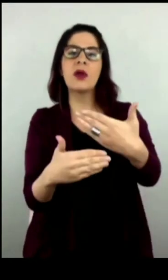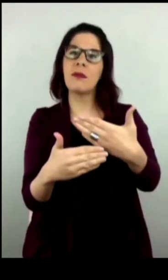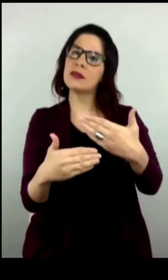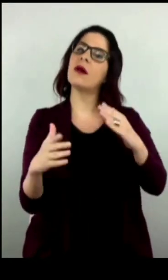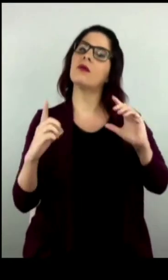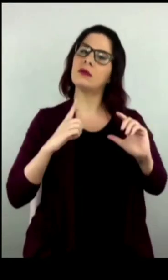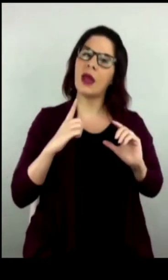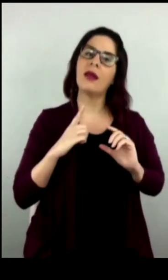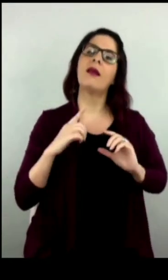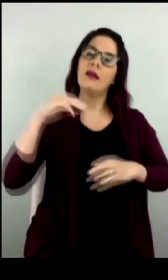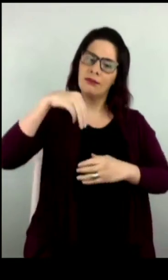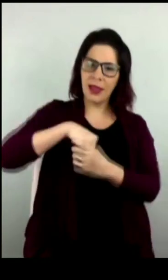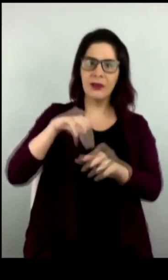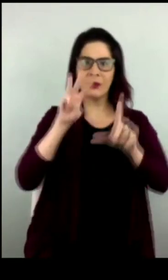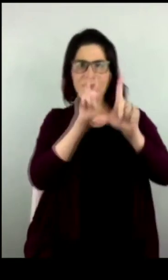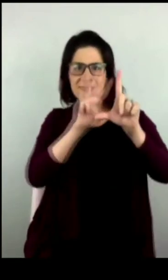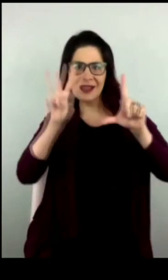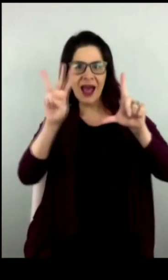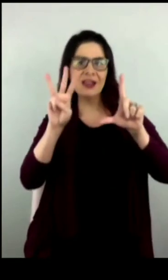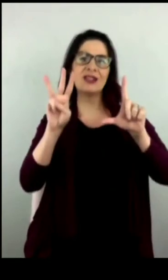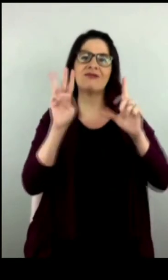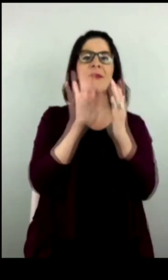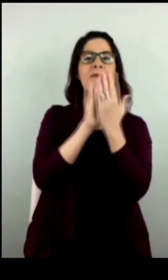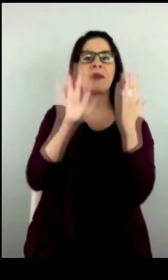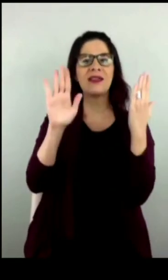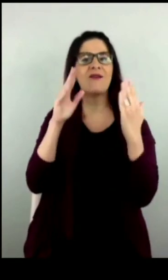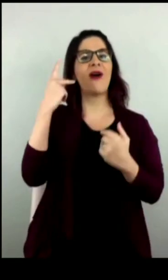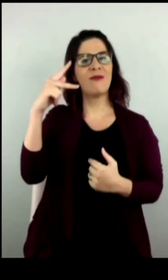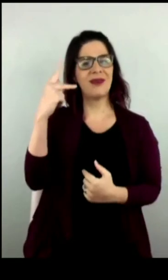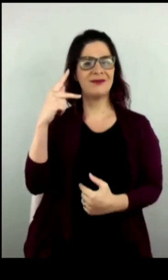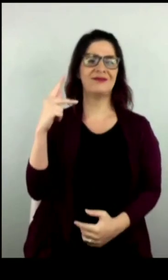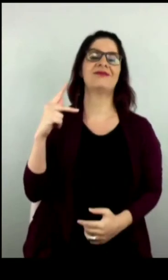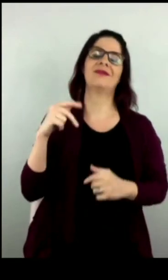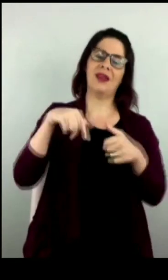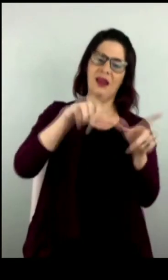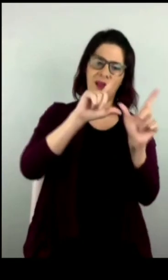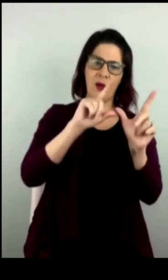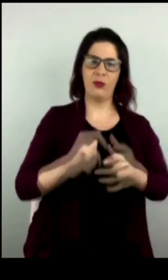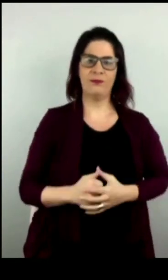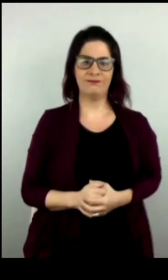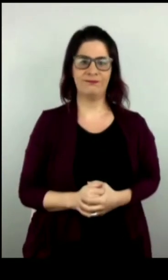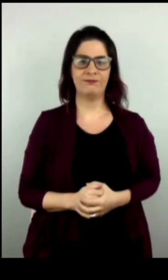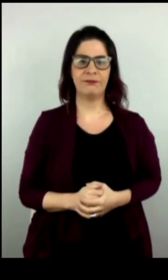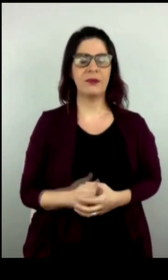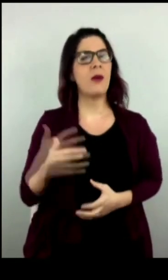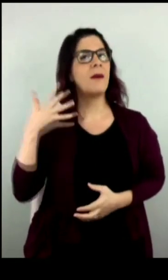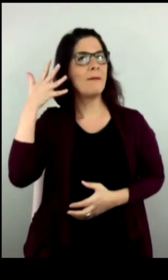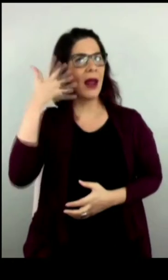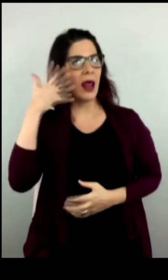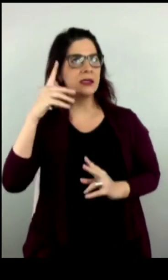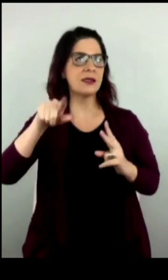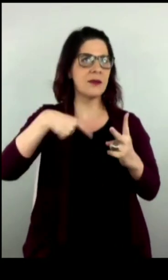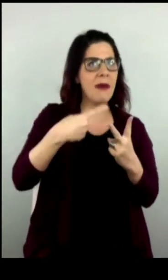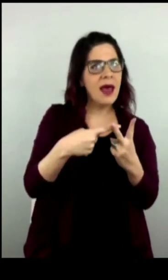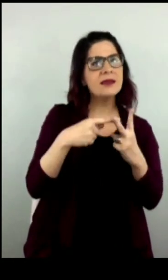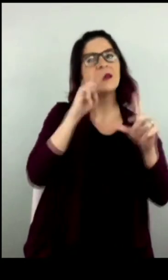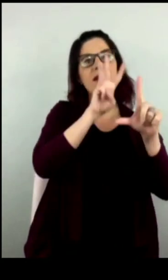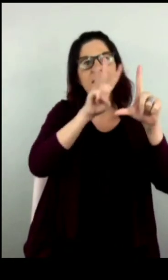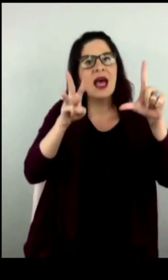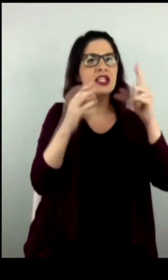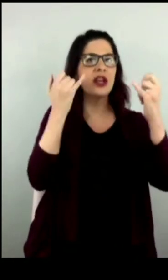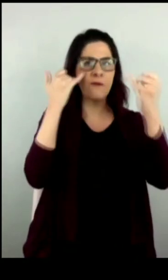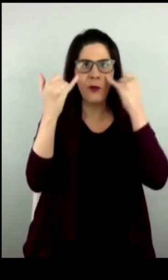Itaú Cultural, dialogando com a programação de palestras. Eu queria lembrar que essa mesa